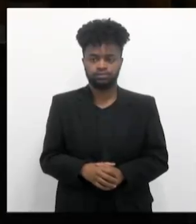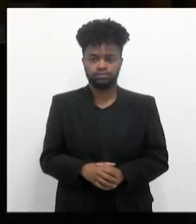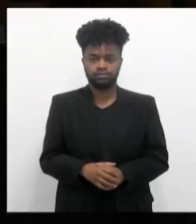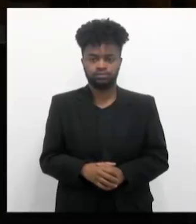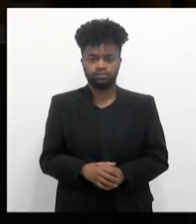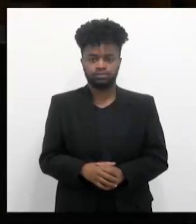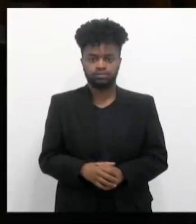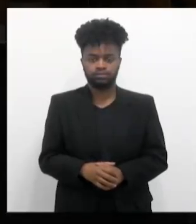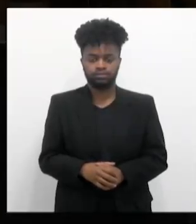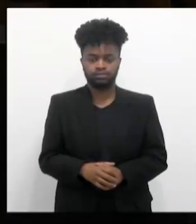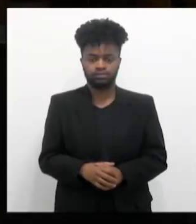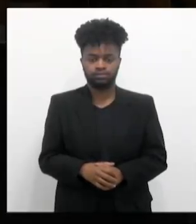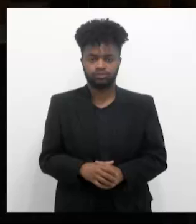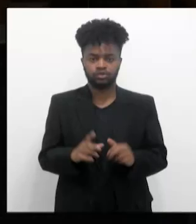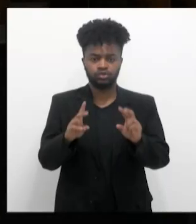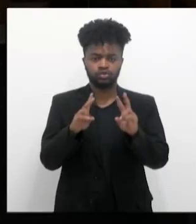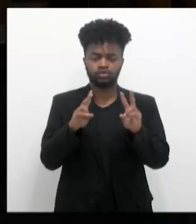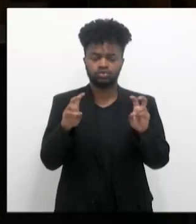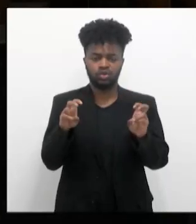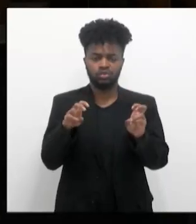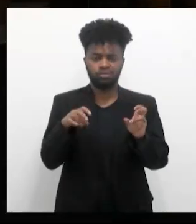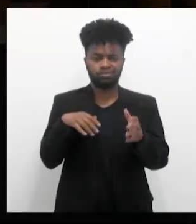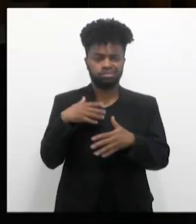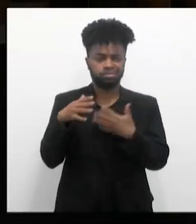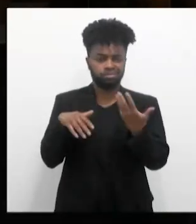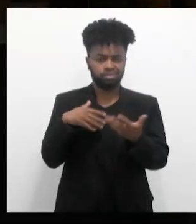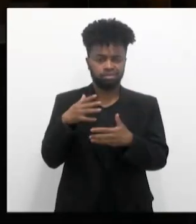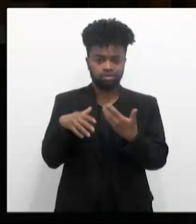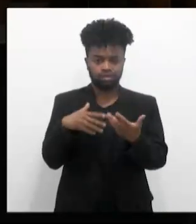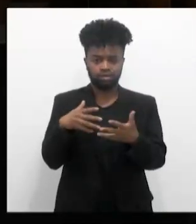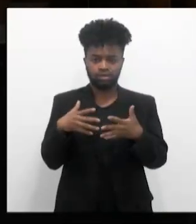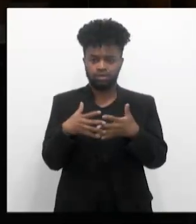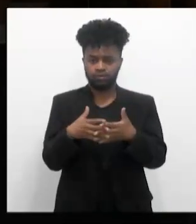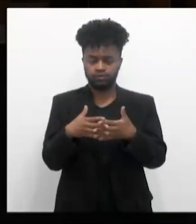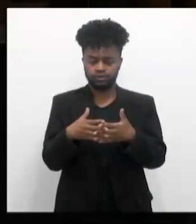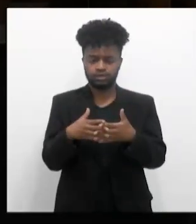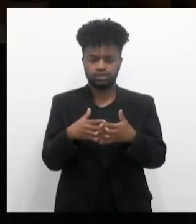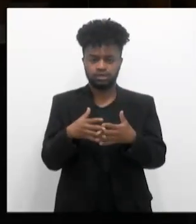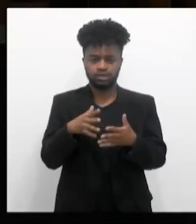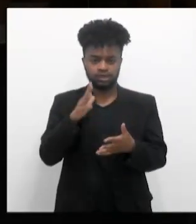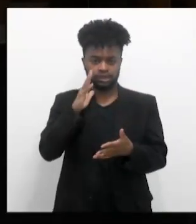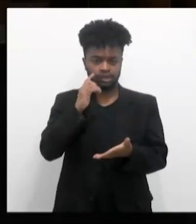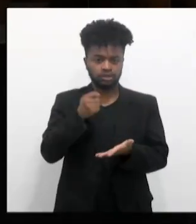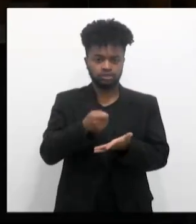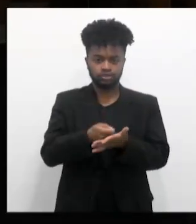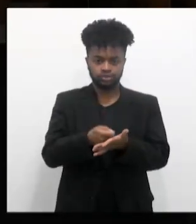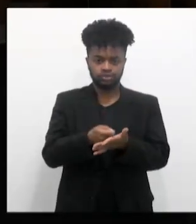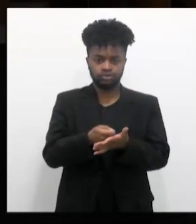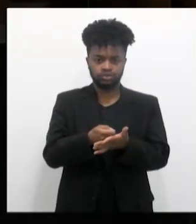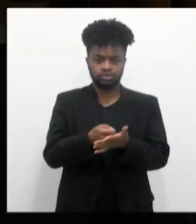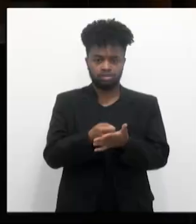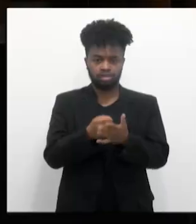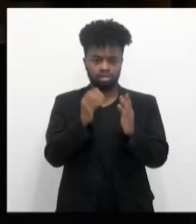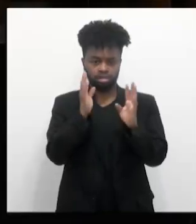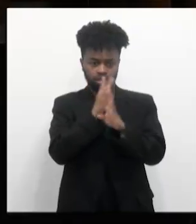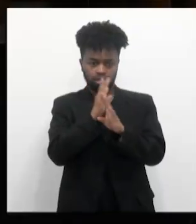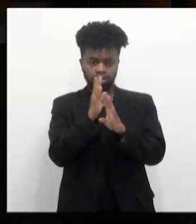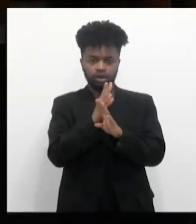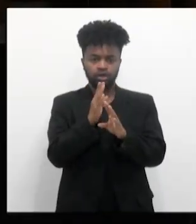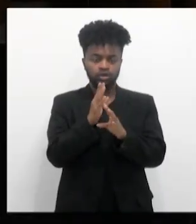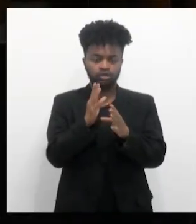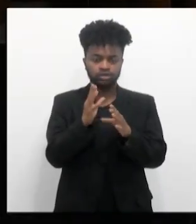no imbróglio decidido ao apagar das luzes